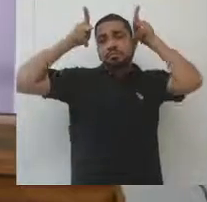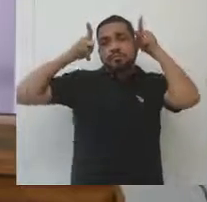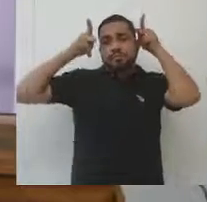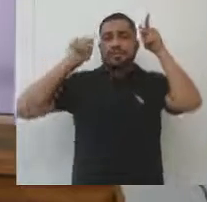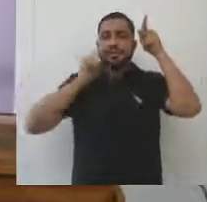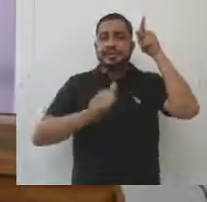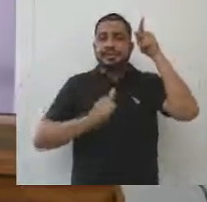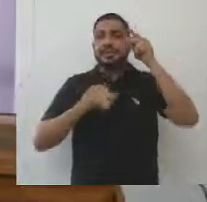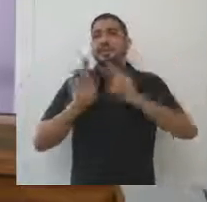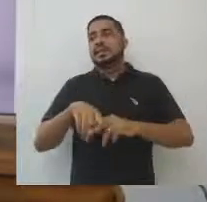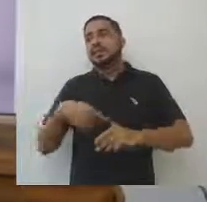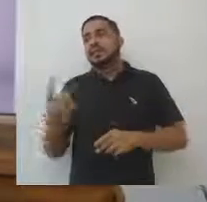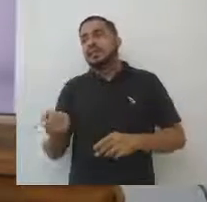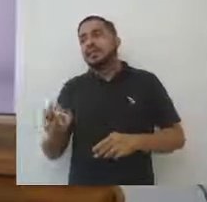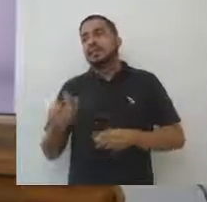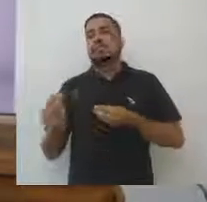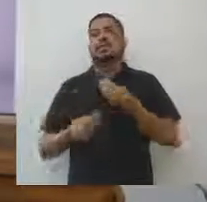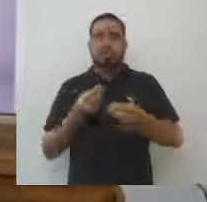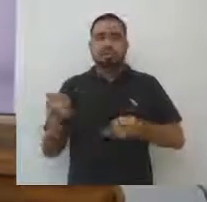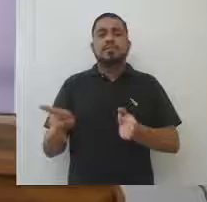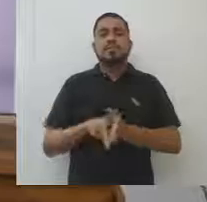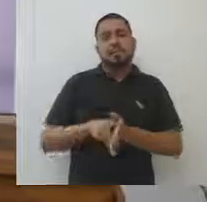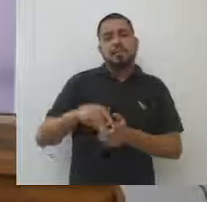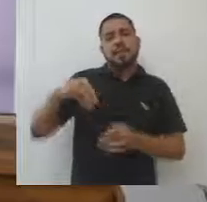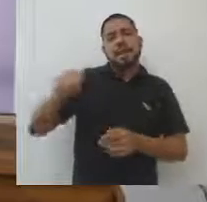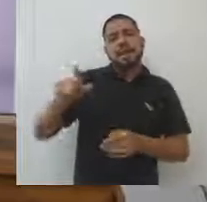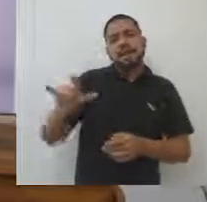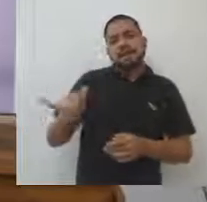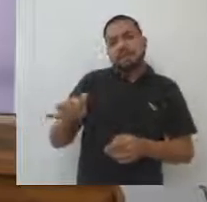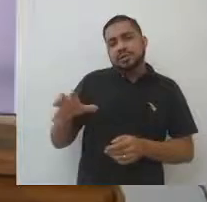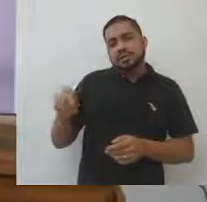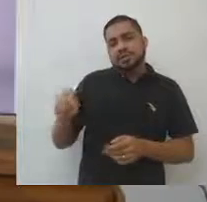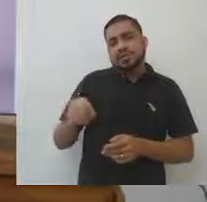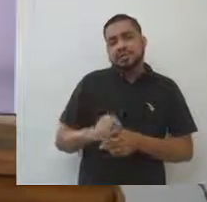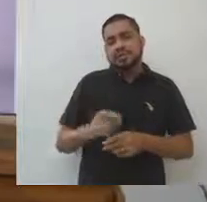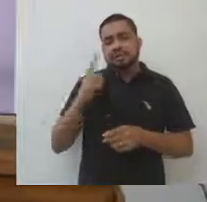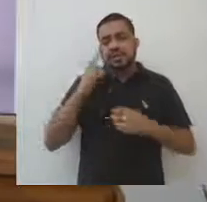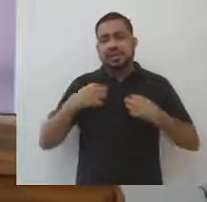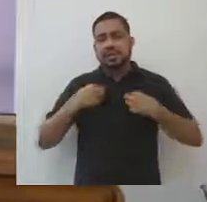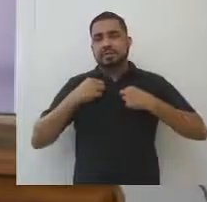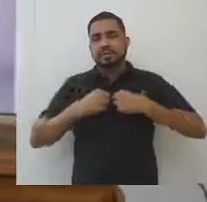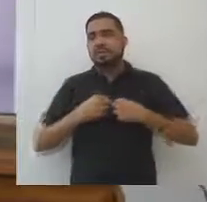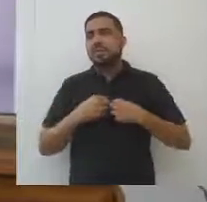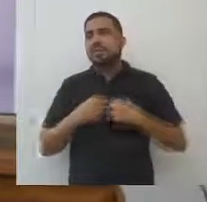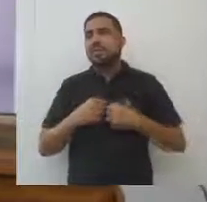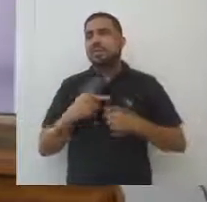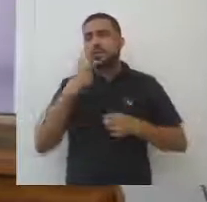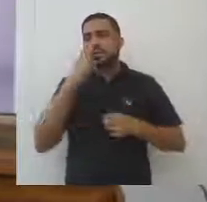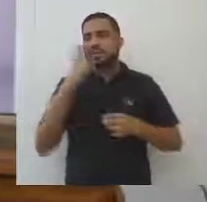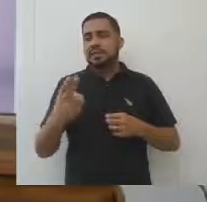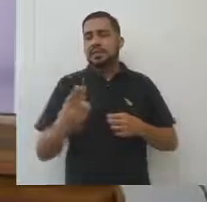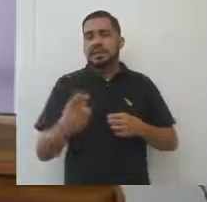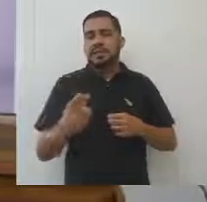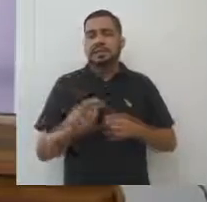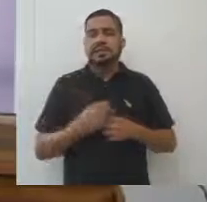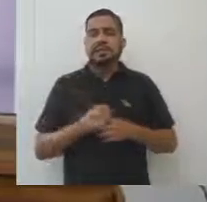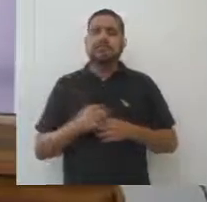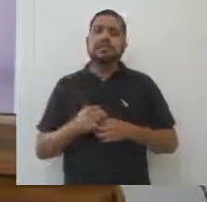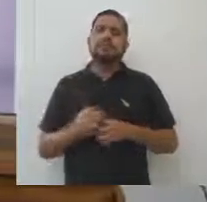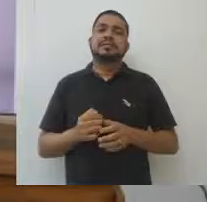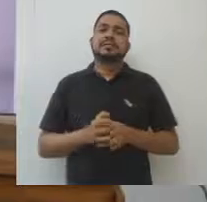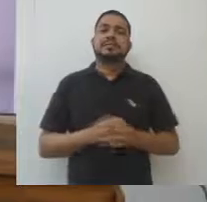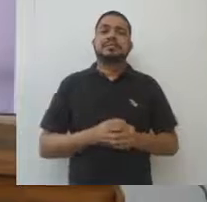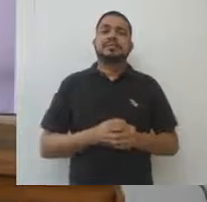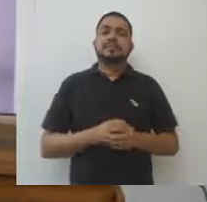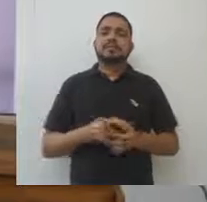ele continua lá como o próprio malandro da Lapa. Se observar a camisa dele por dentro, tá como se tivesse as próprias